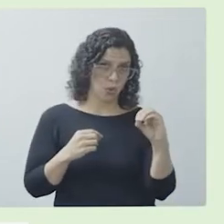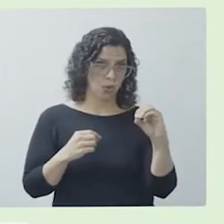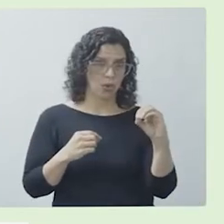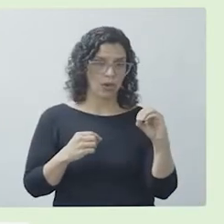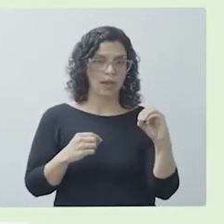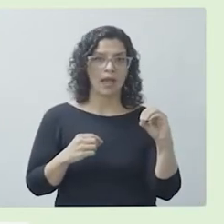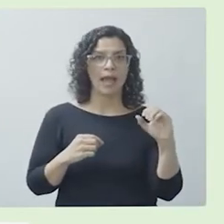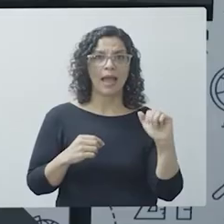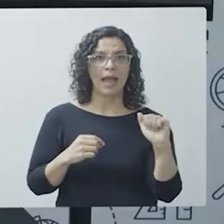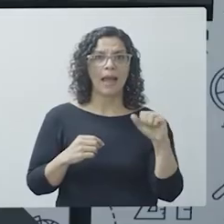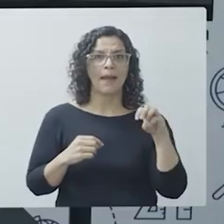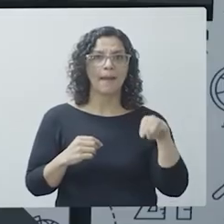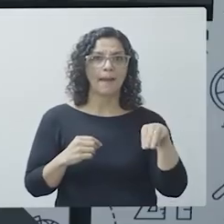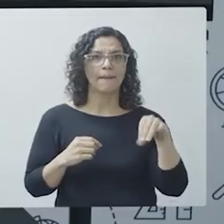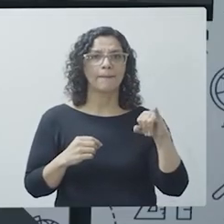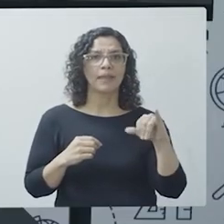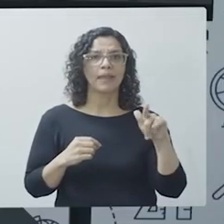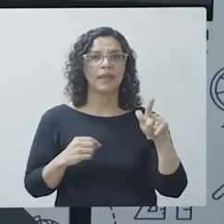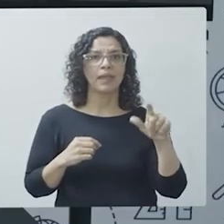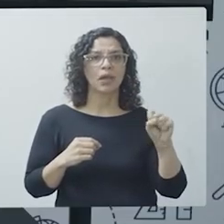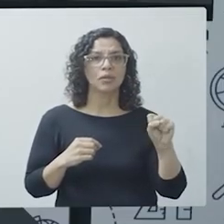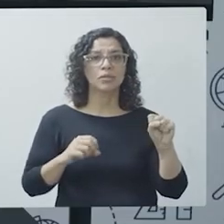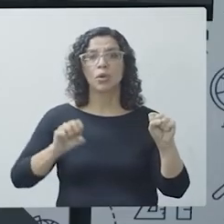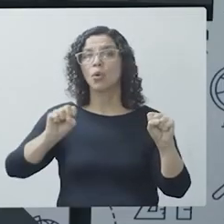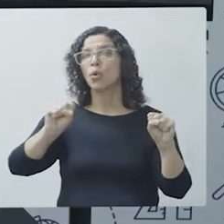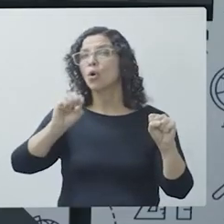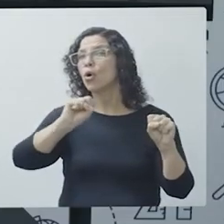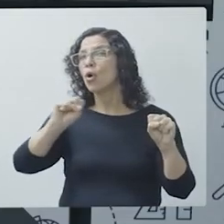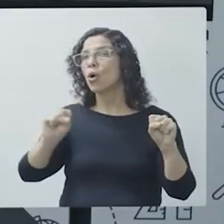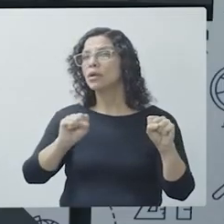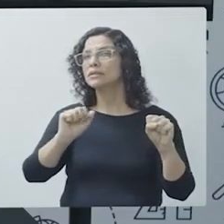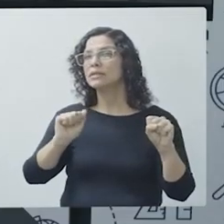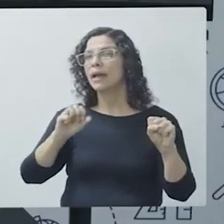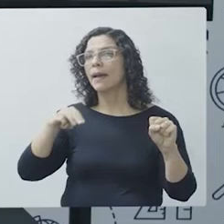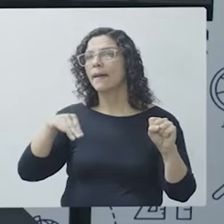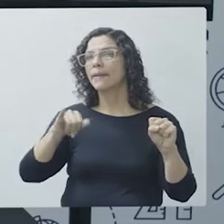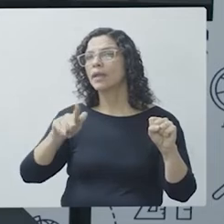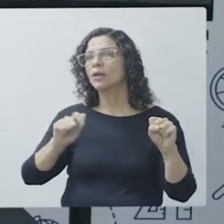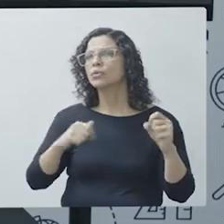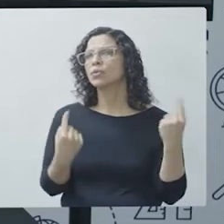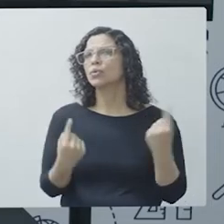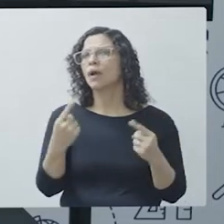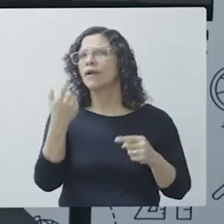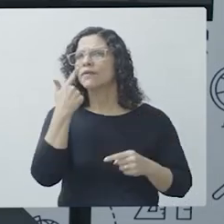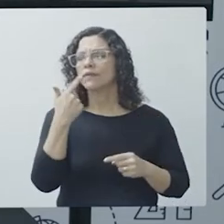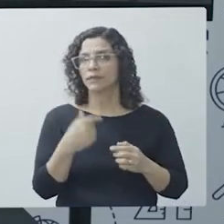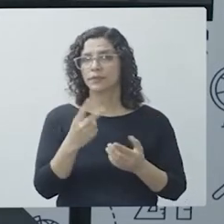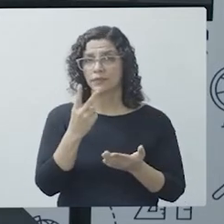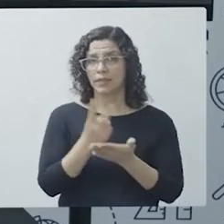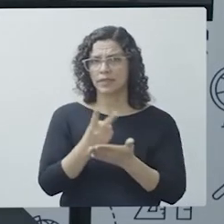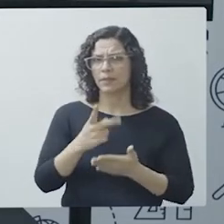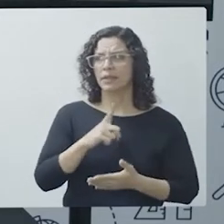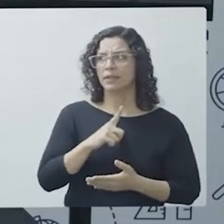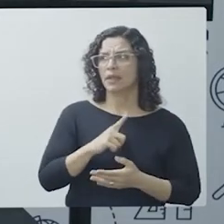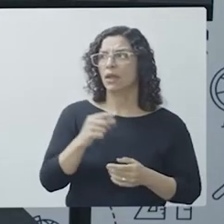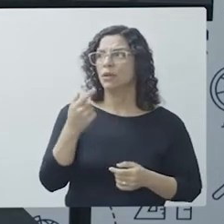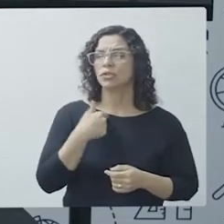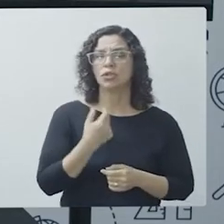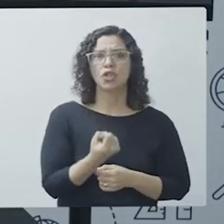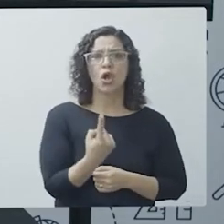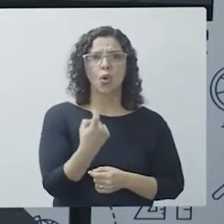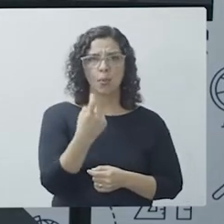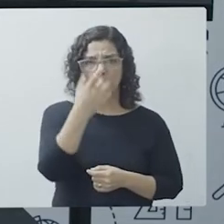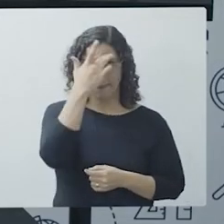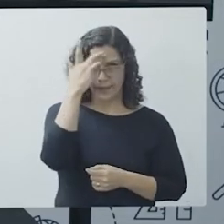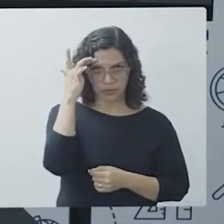O amigos ou os amigos? Vejam só. Se eu tivesse